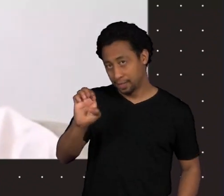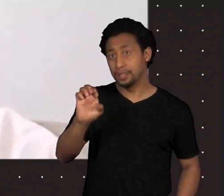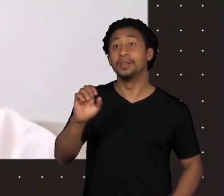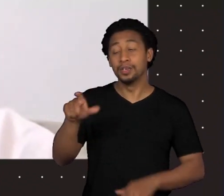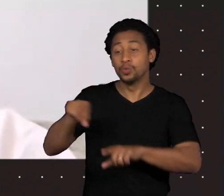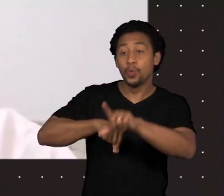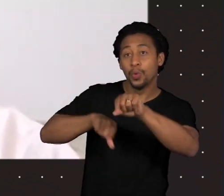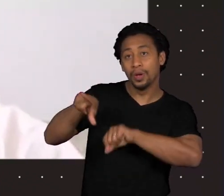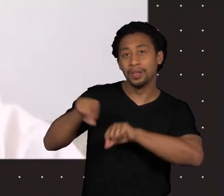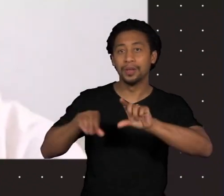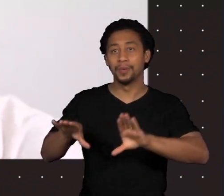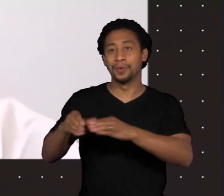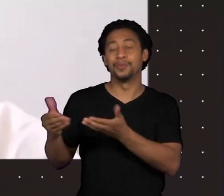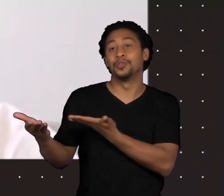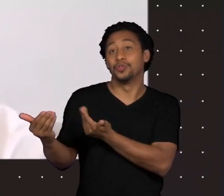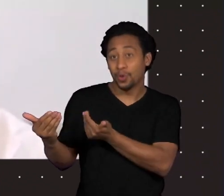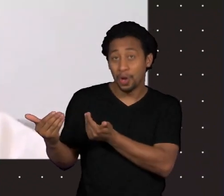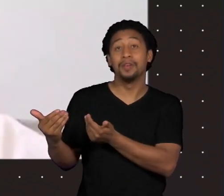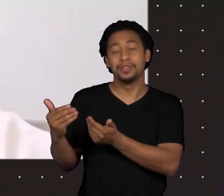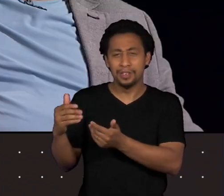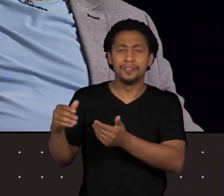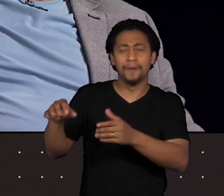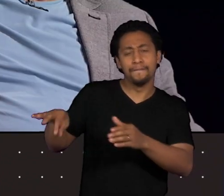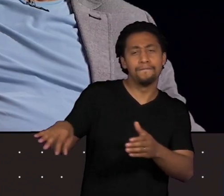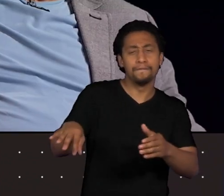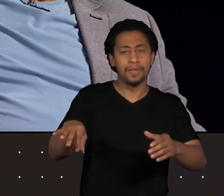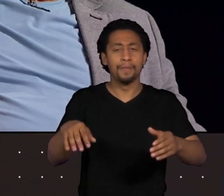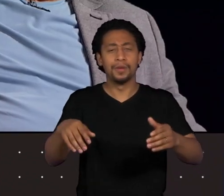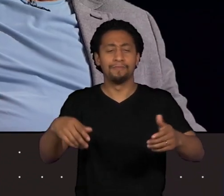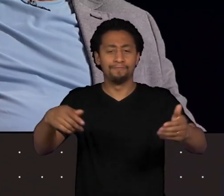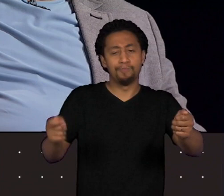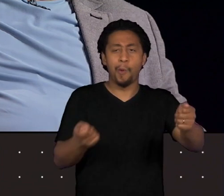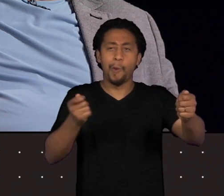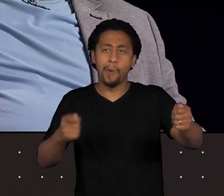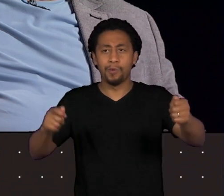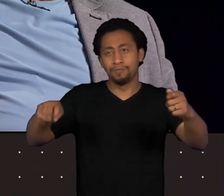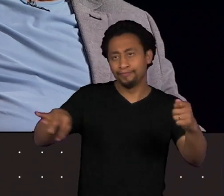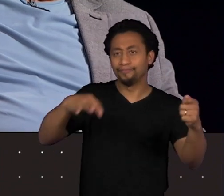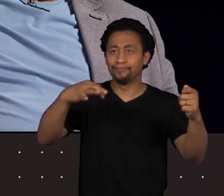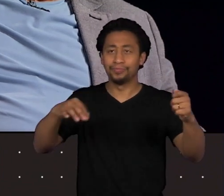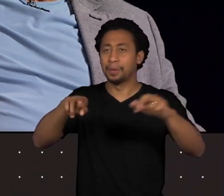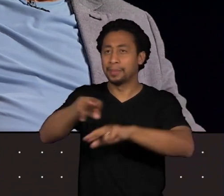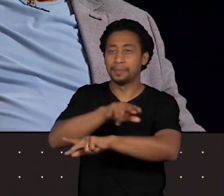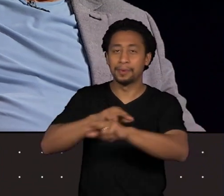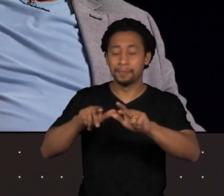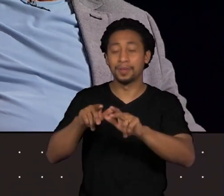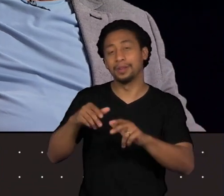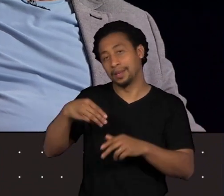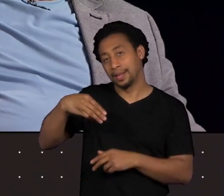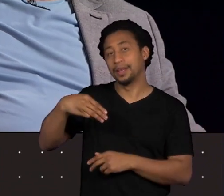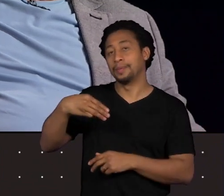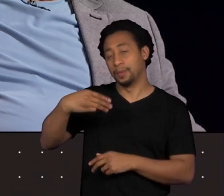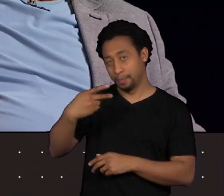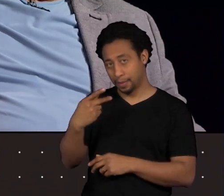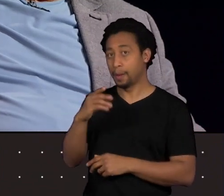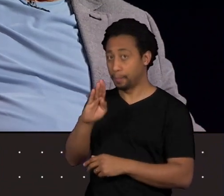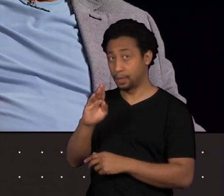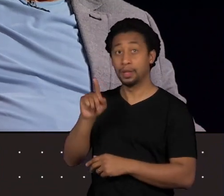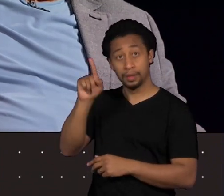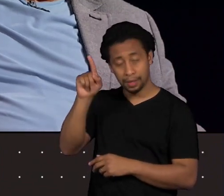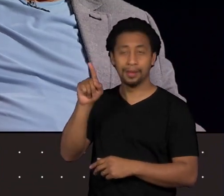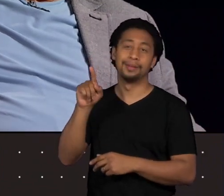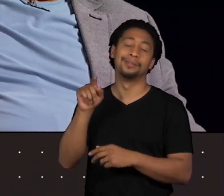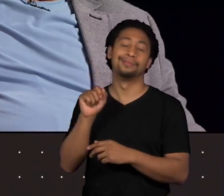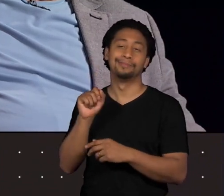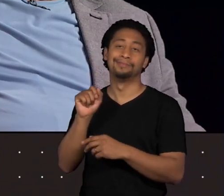anos e a gente fez uma imersão sobre a cultura popular e todo esse repertório de Pernambuco e de São Paulo né E acabamos montando um